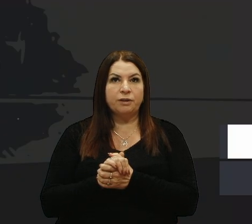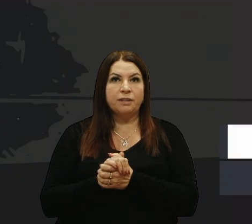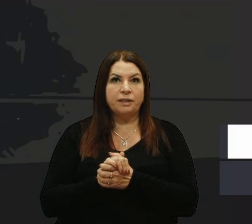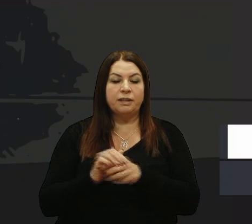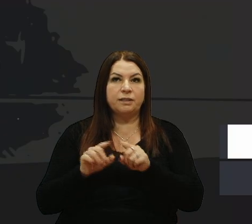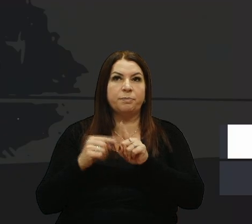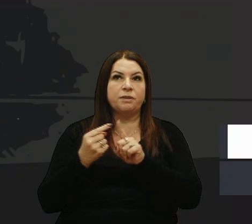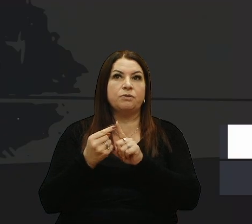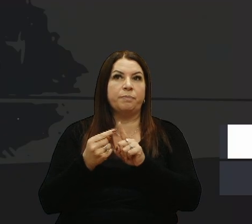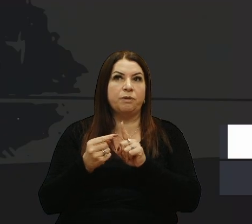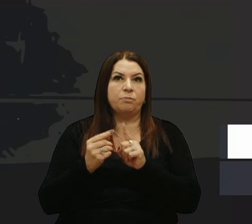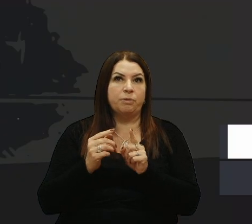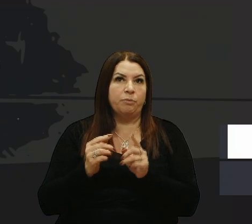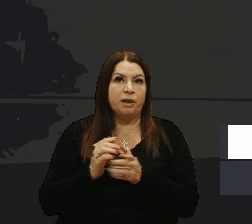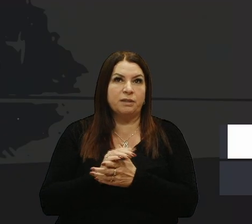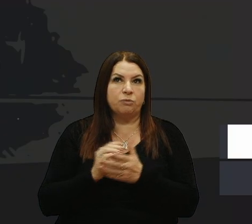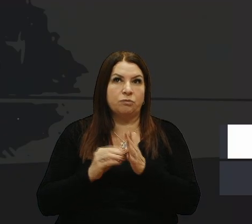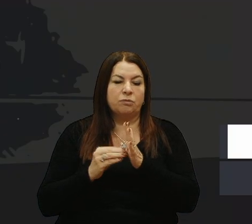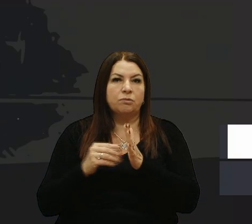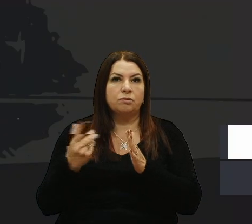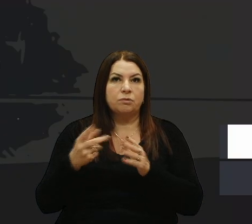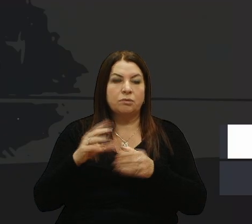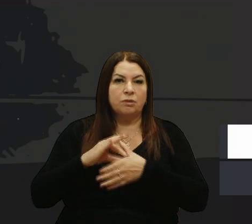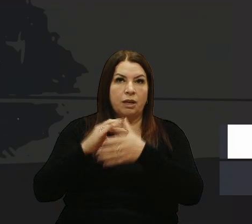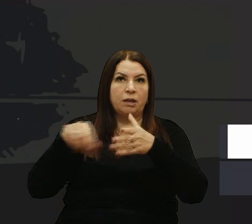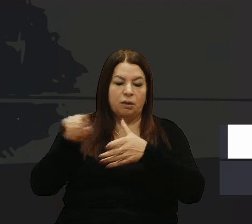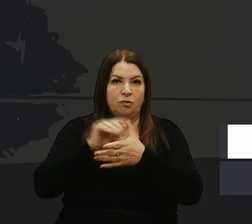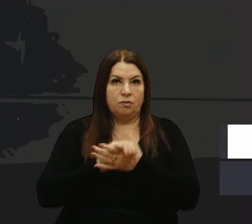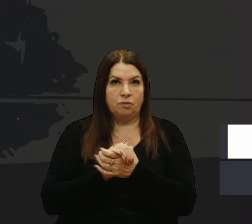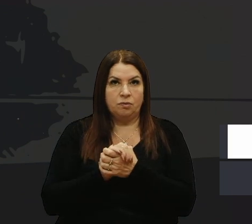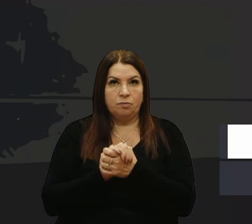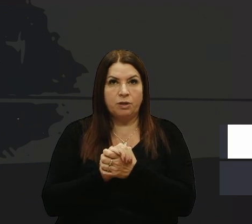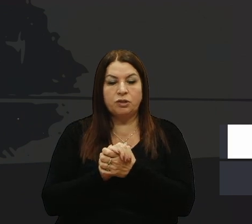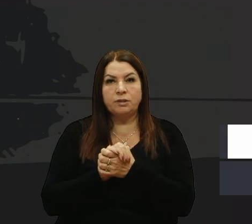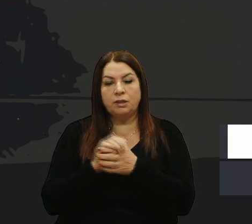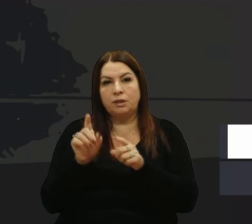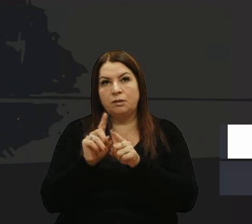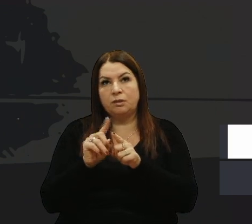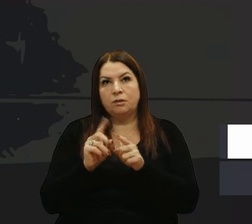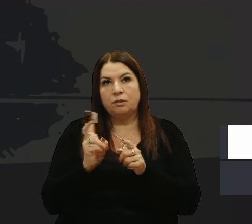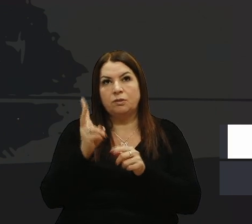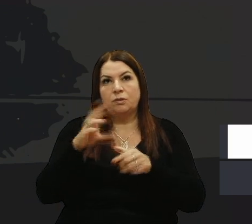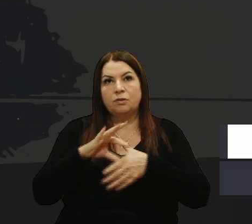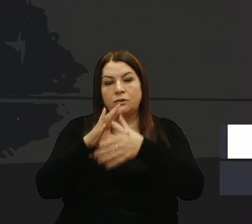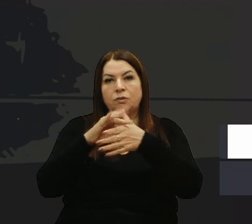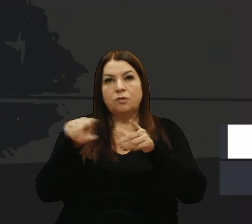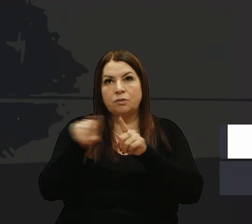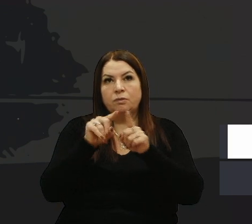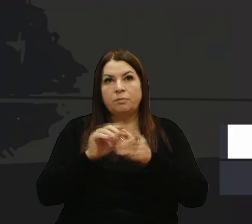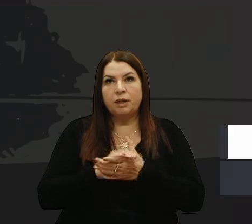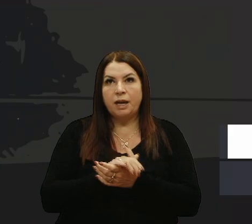denominada Vila Sapo. Eu continuo em declaração de líder, senhor presidente. Continua a vereadora Daiane Mello da tribuna em declaração de líder da bancada do